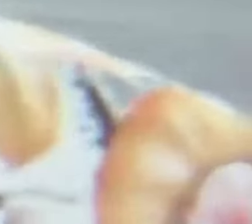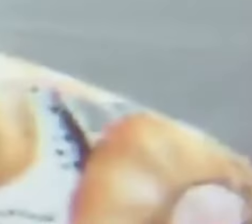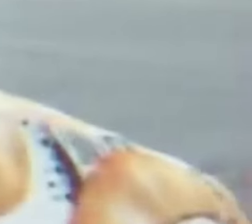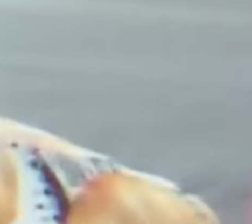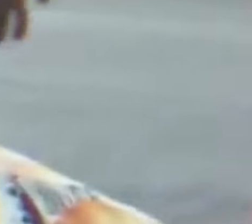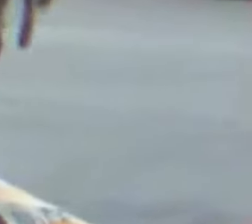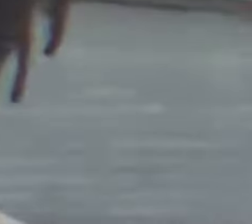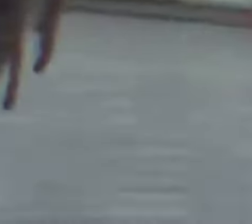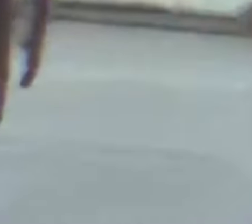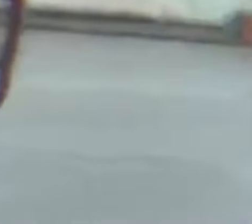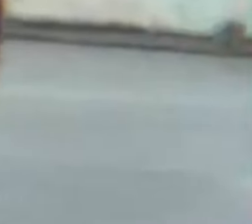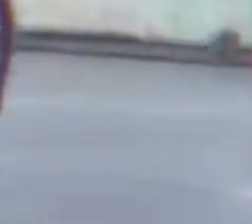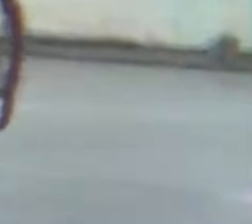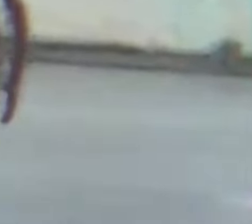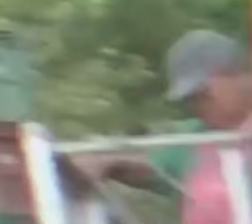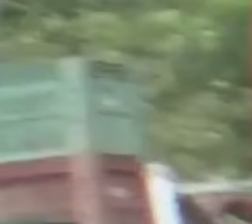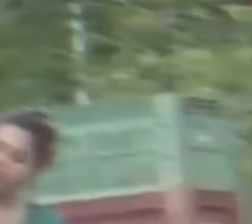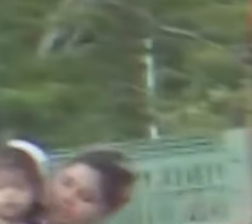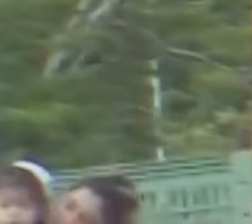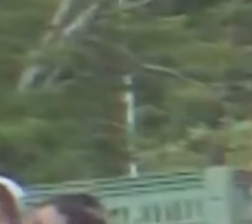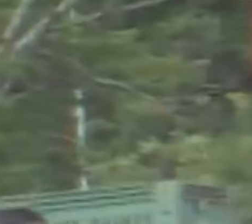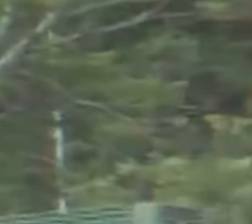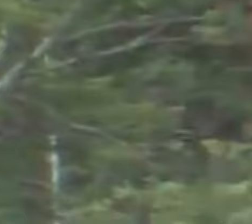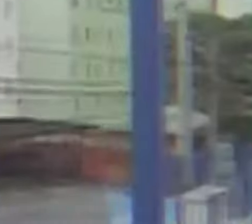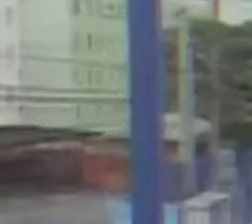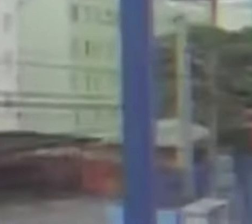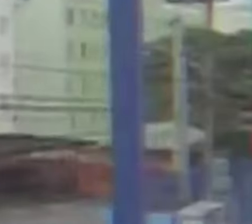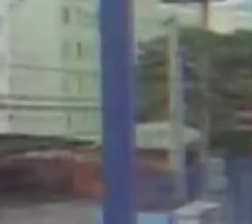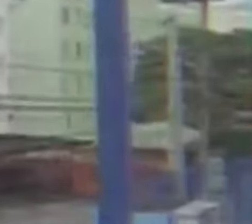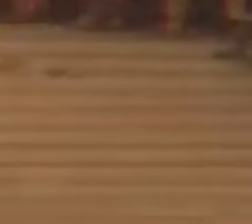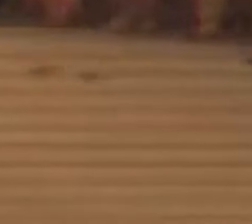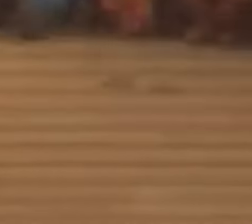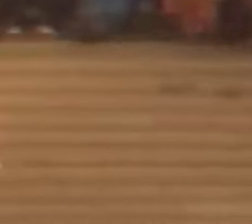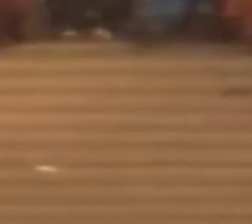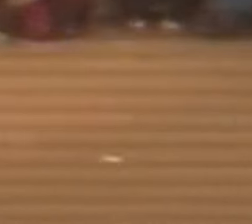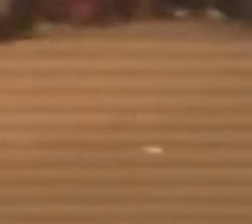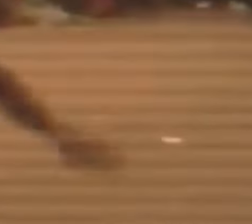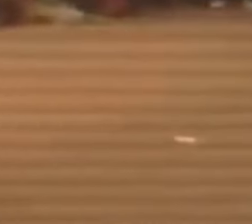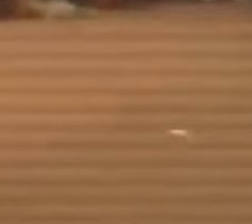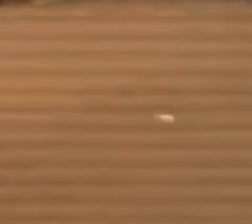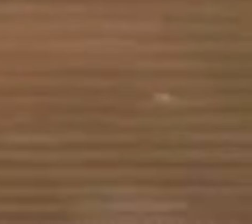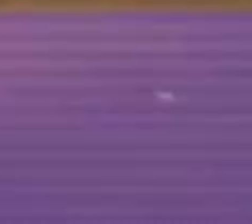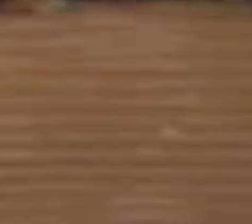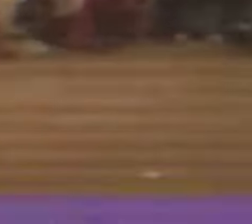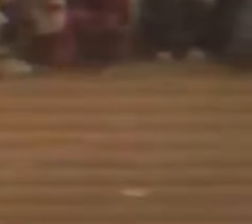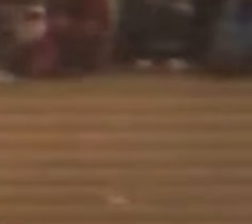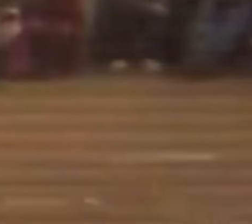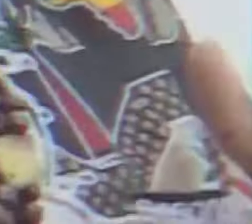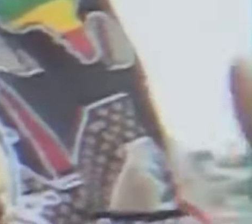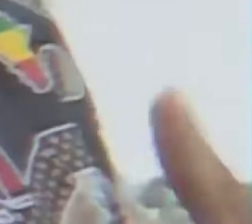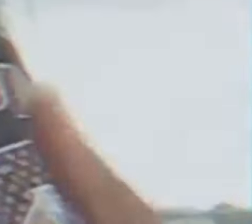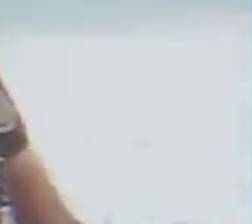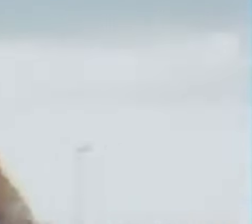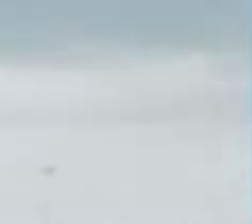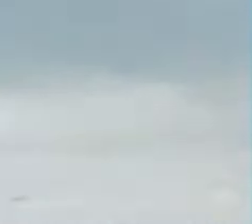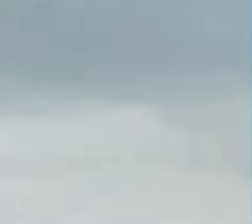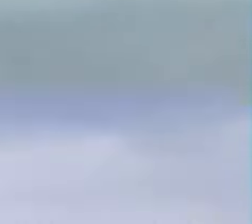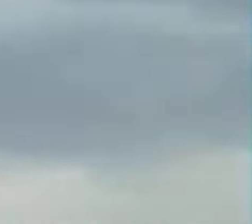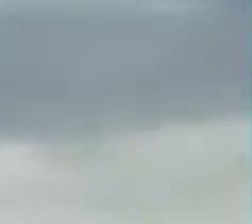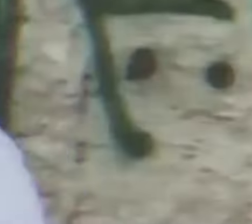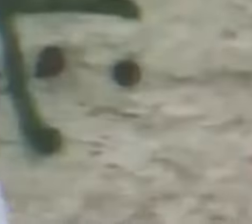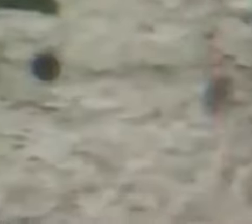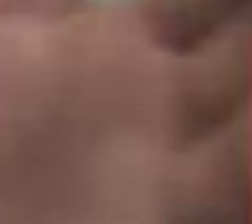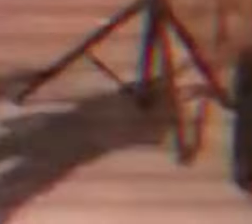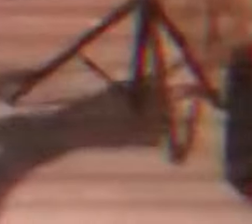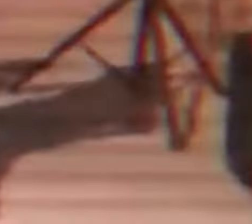pique cigano, tô sempre mudando de corações, luz e decorações, sorriso amarelo nas ilusões, os preto é